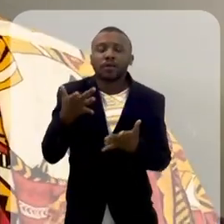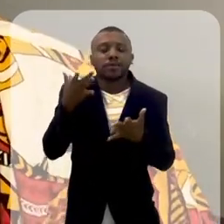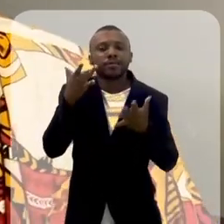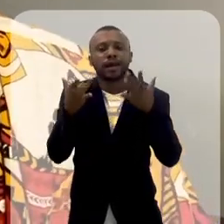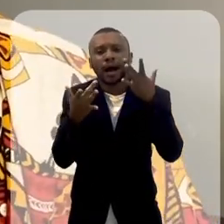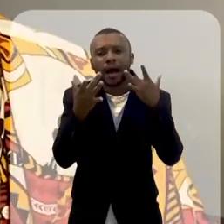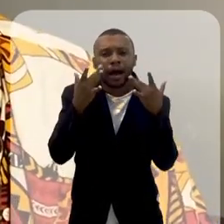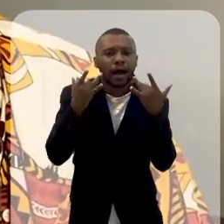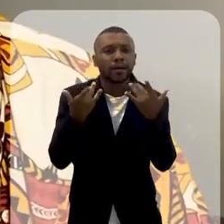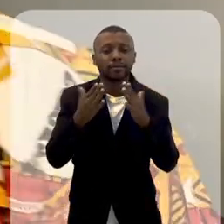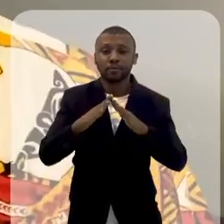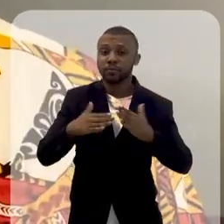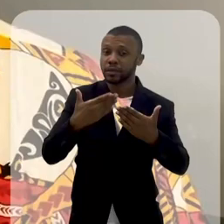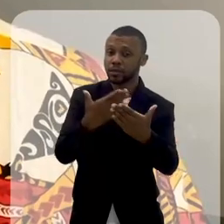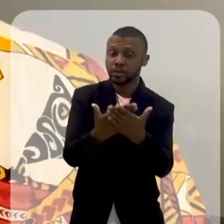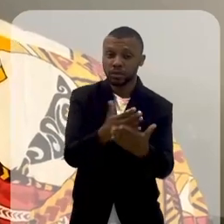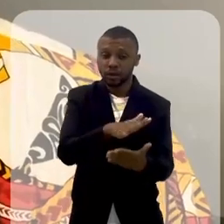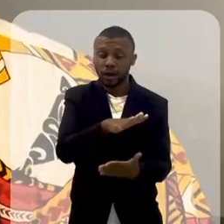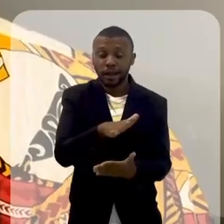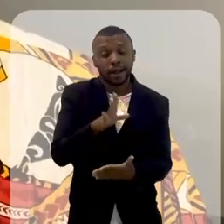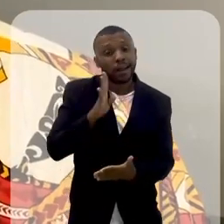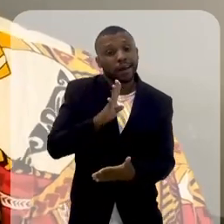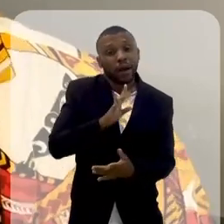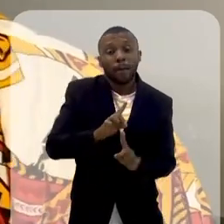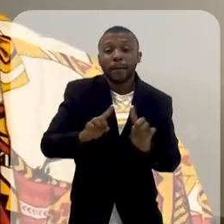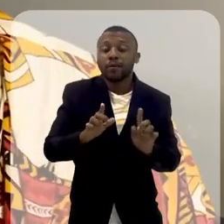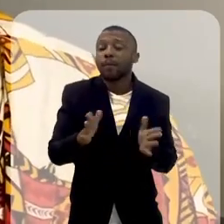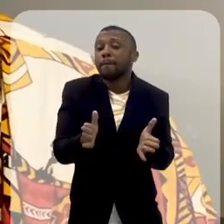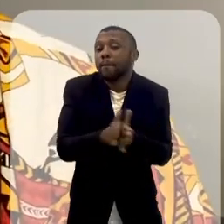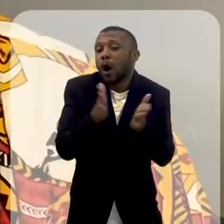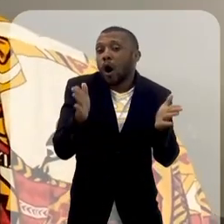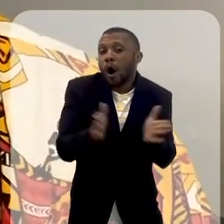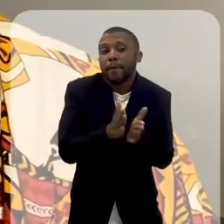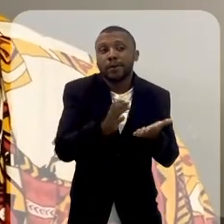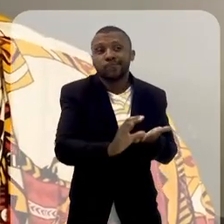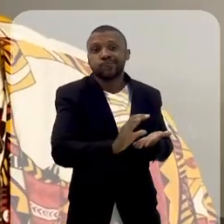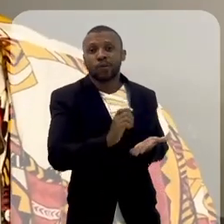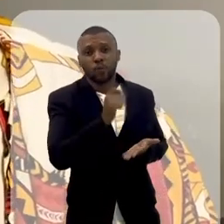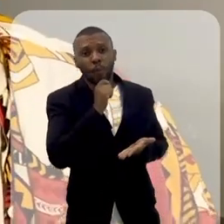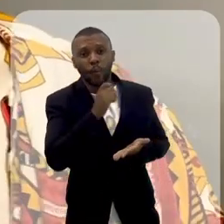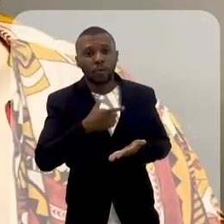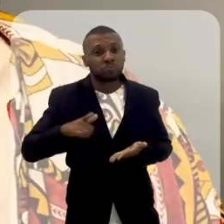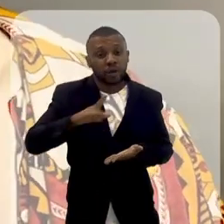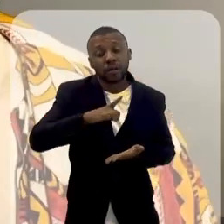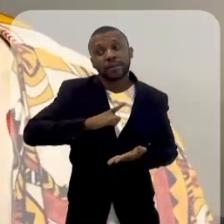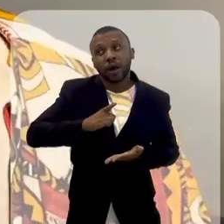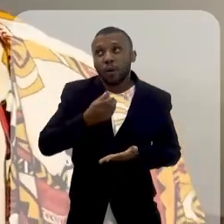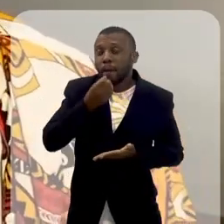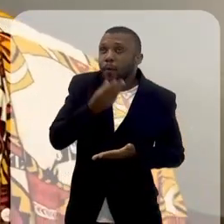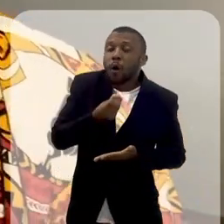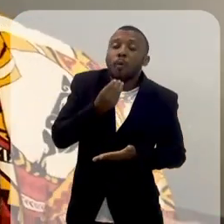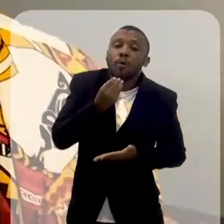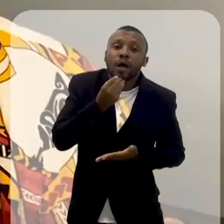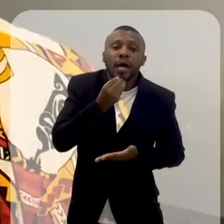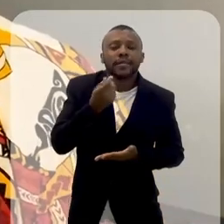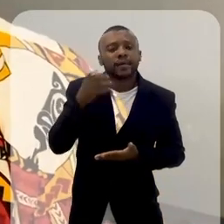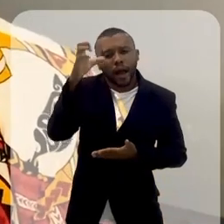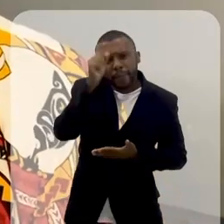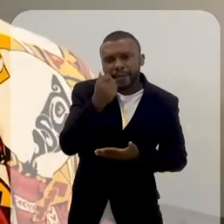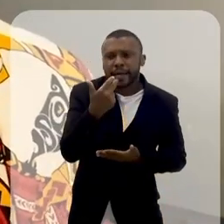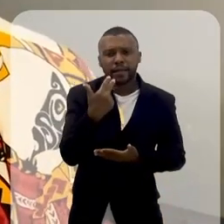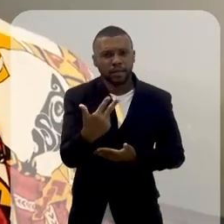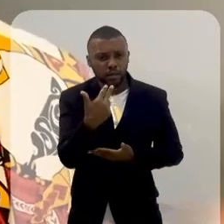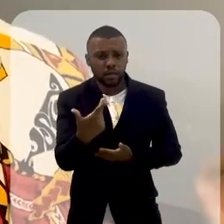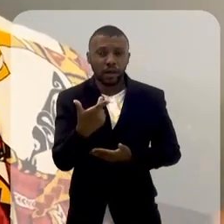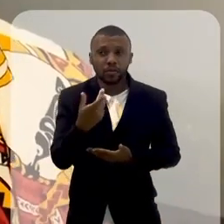falei: pô, eu gosto de teatro. Fiz na escola, acho legal. Mas aí eu vou ser pobre. Mas eu também tenho facilidade com idiomas e eu acho que seria legal